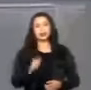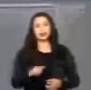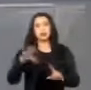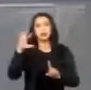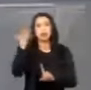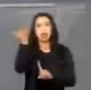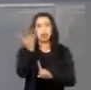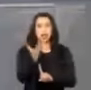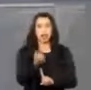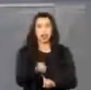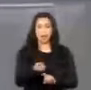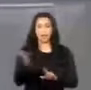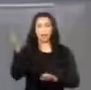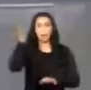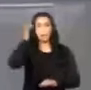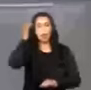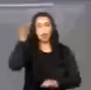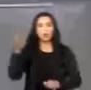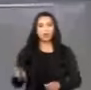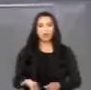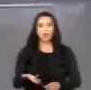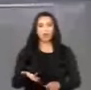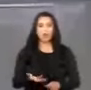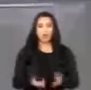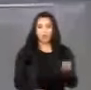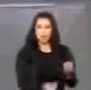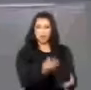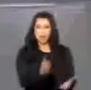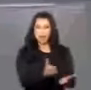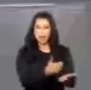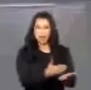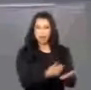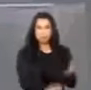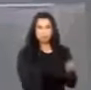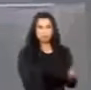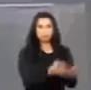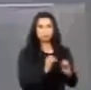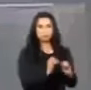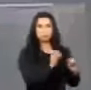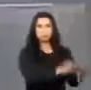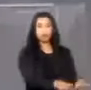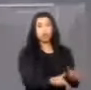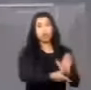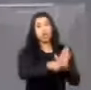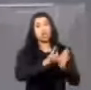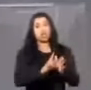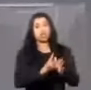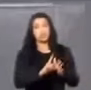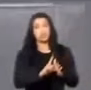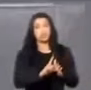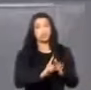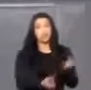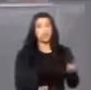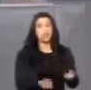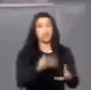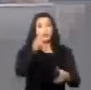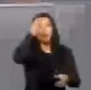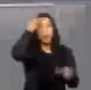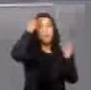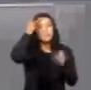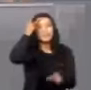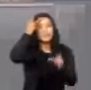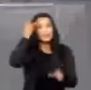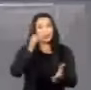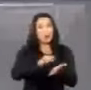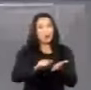arte moderna e quando começaram a queimar livros fróes teria dito é um progresso antigamente queimavam o autor mas a história ensina que